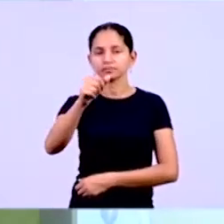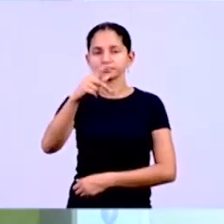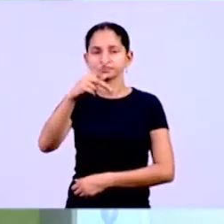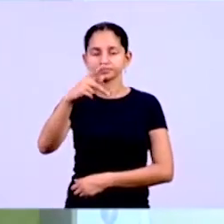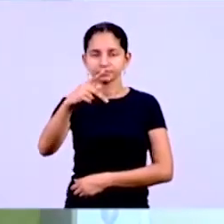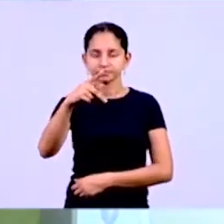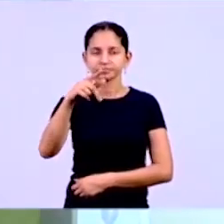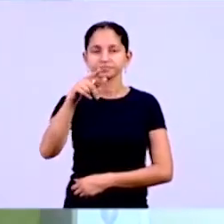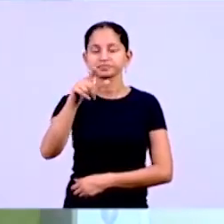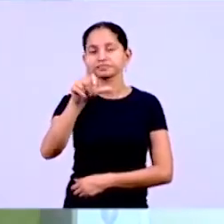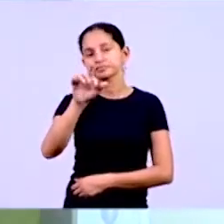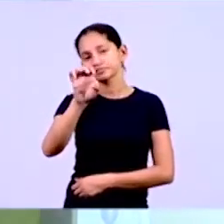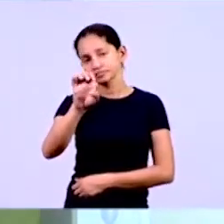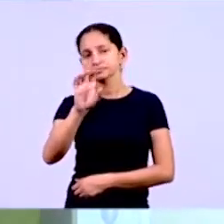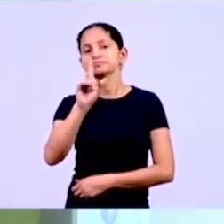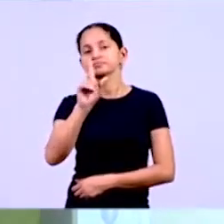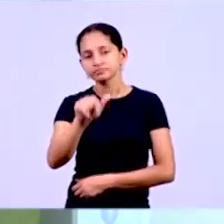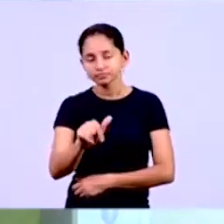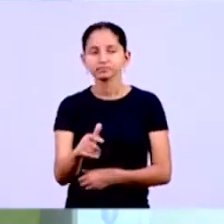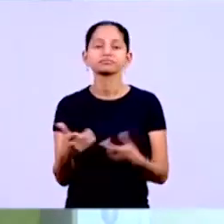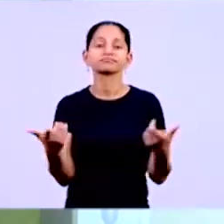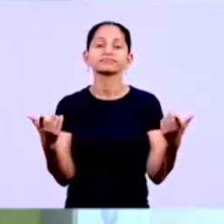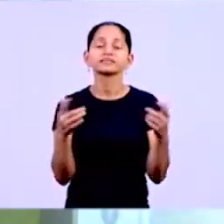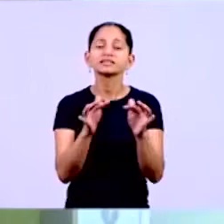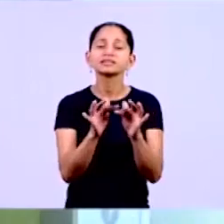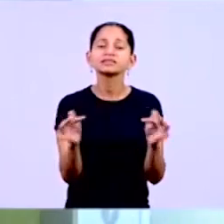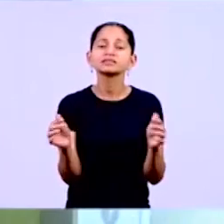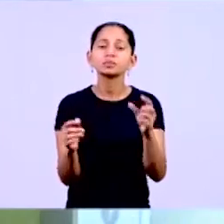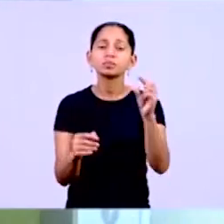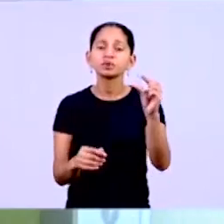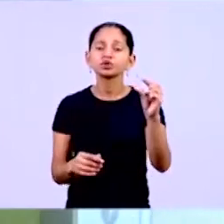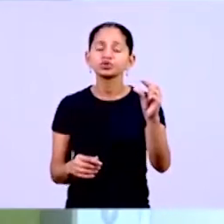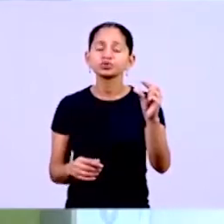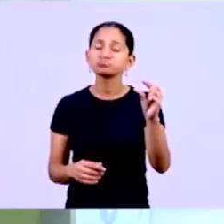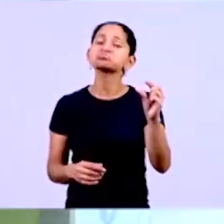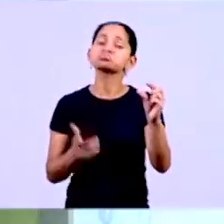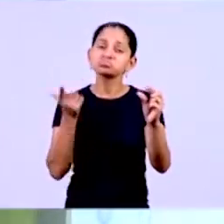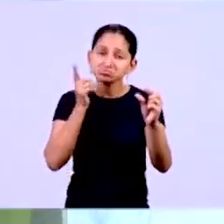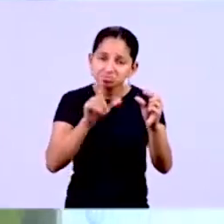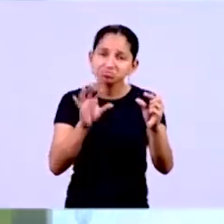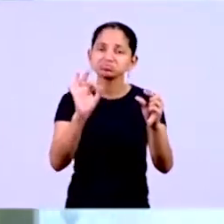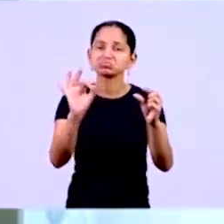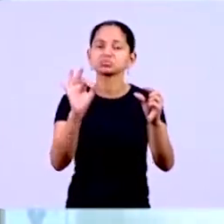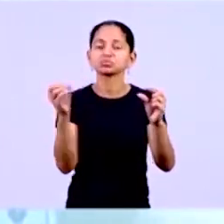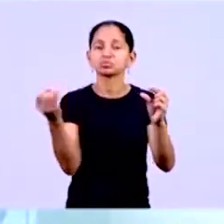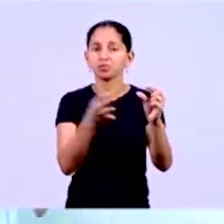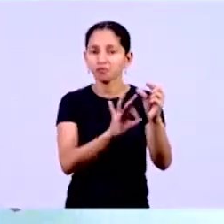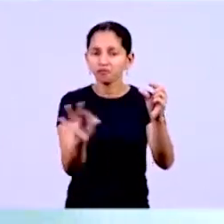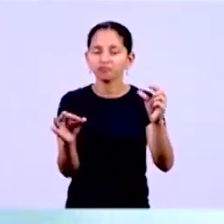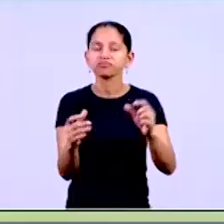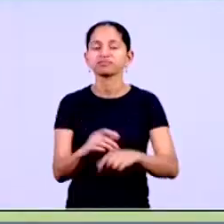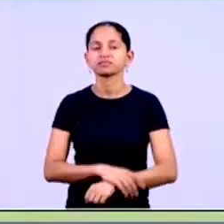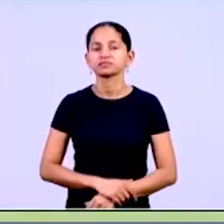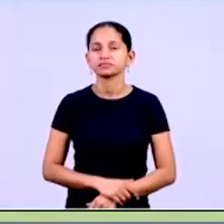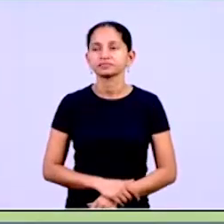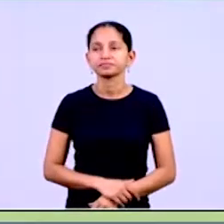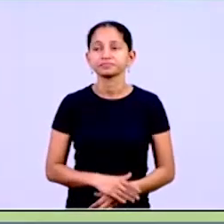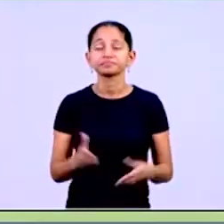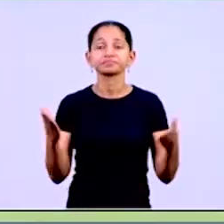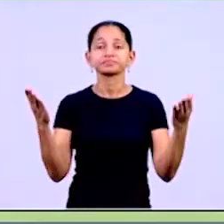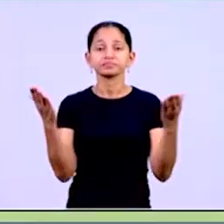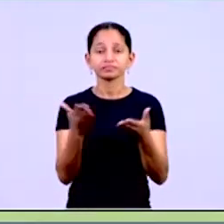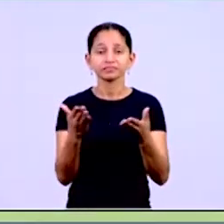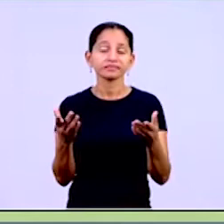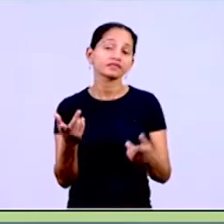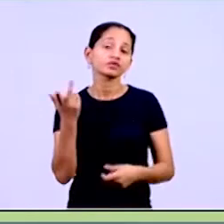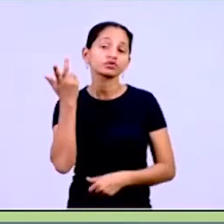aquele servidor bem pequenininho, aquele workstation bem pequenininho que revolucionou o mercado de workstation aí, né? Agora vamos